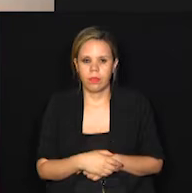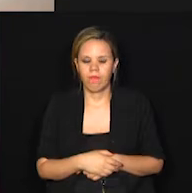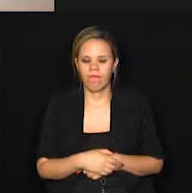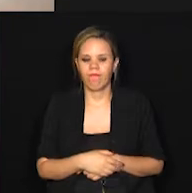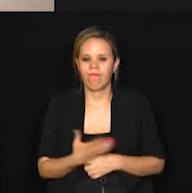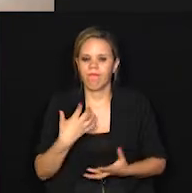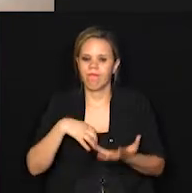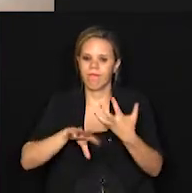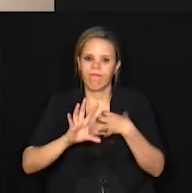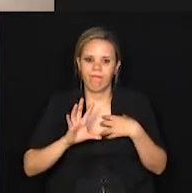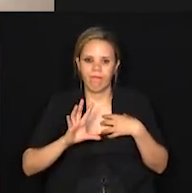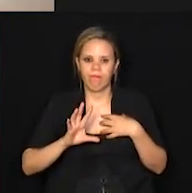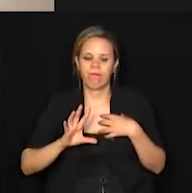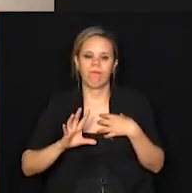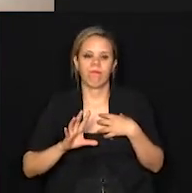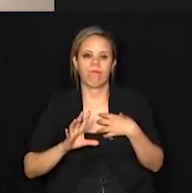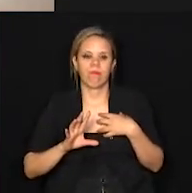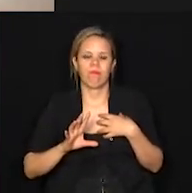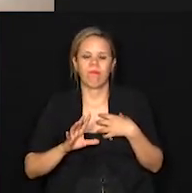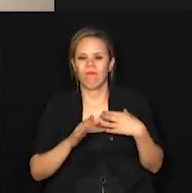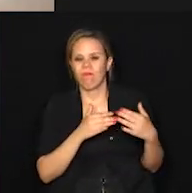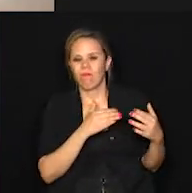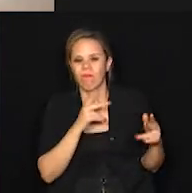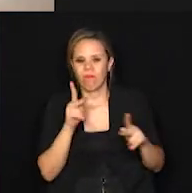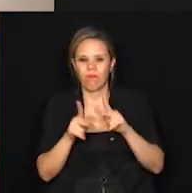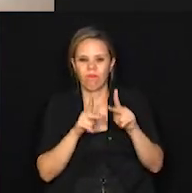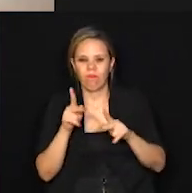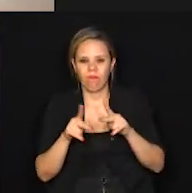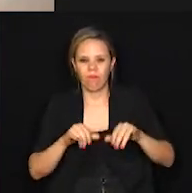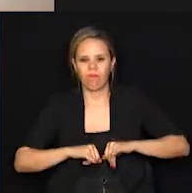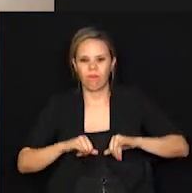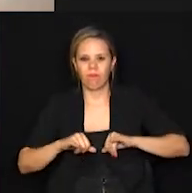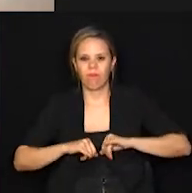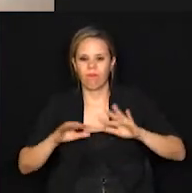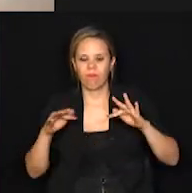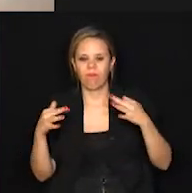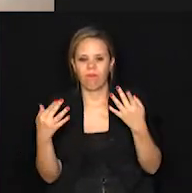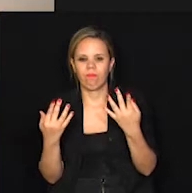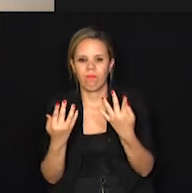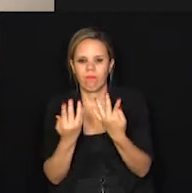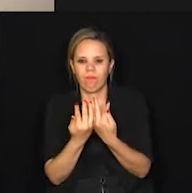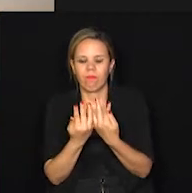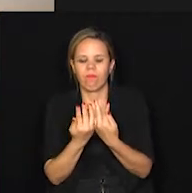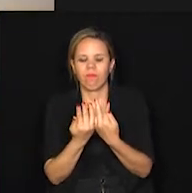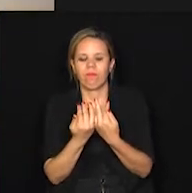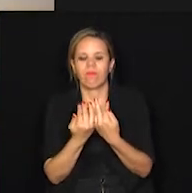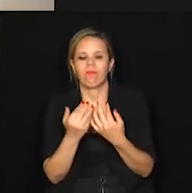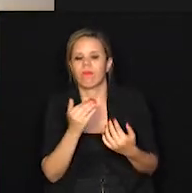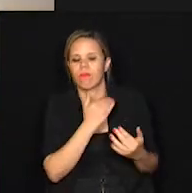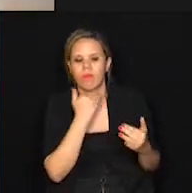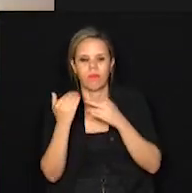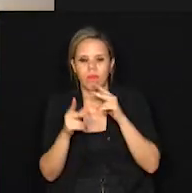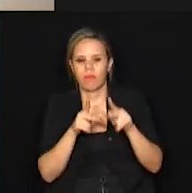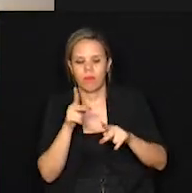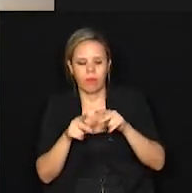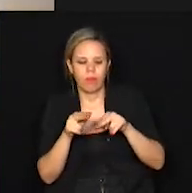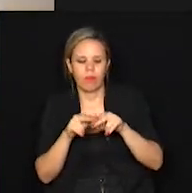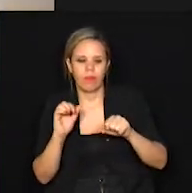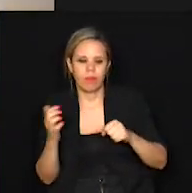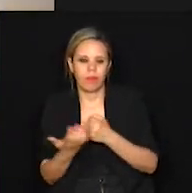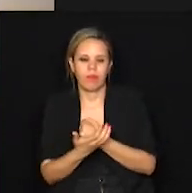Solidarizamos também com todas as mortes, com as famílias aí que perderam as pessoas, seus filhos,